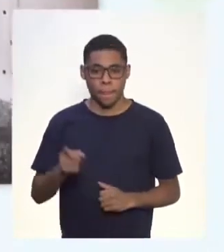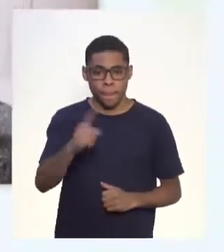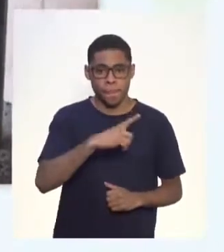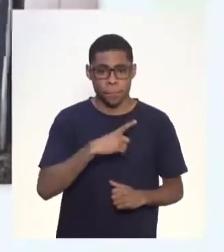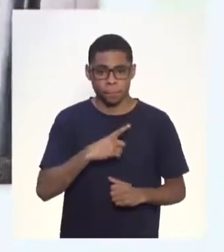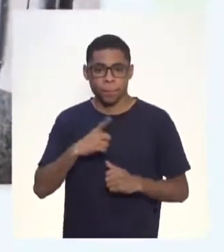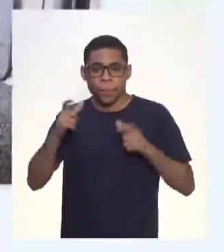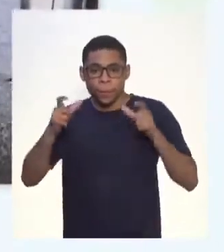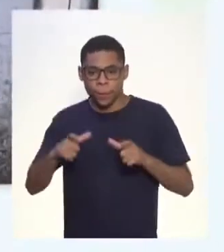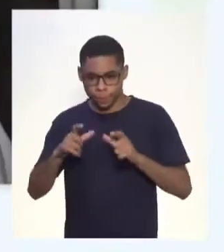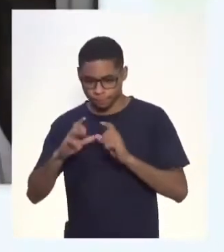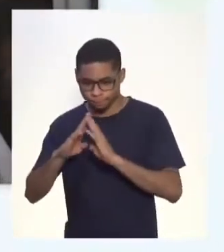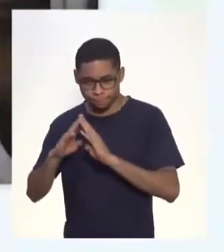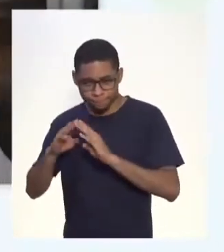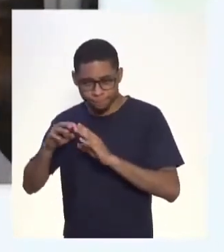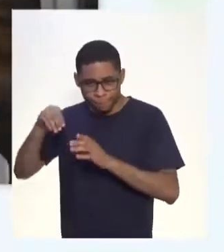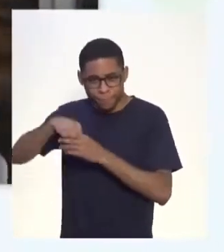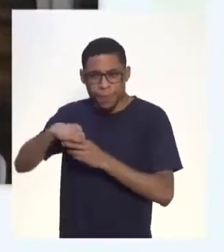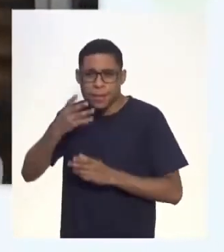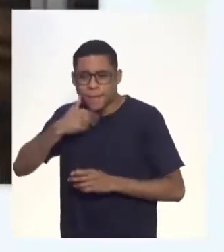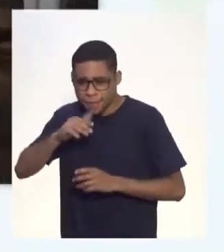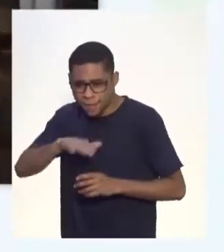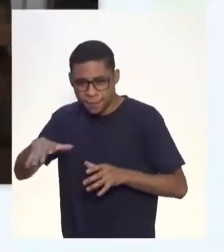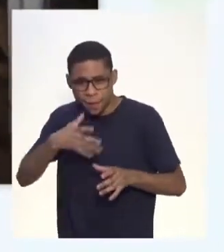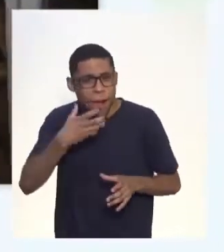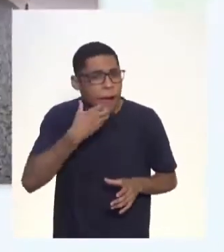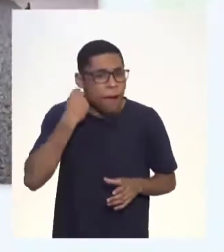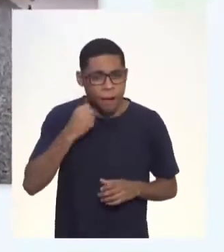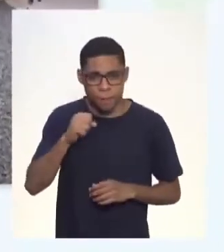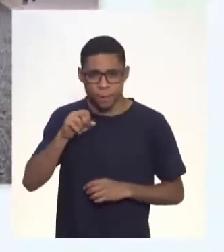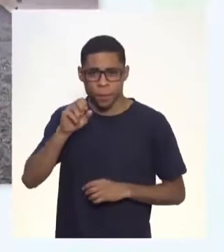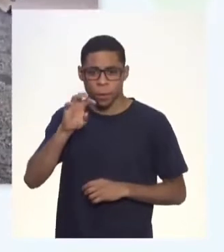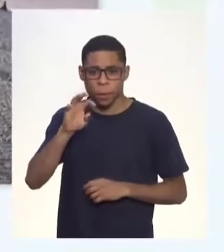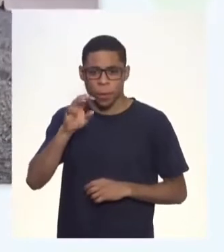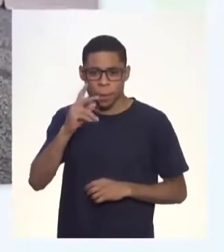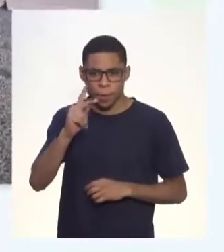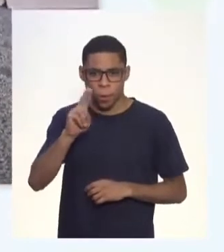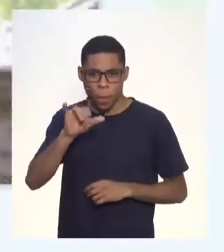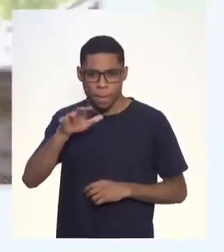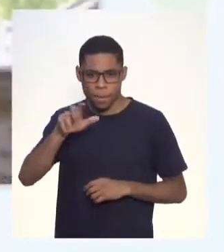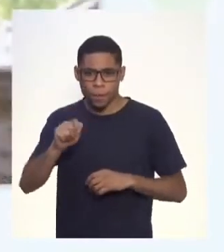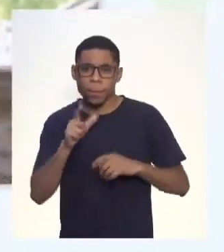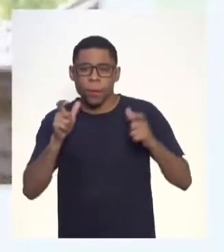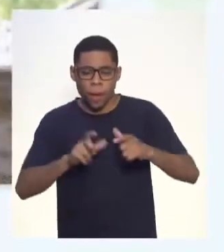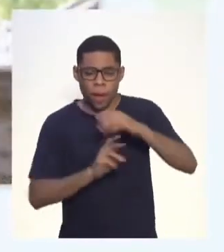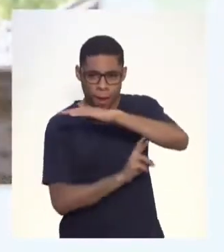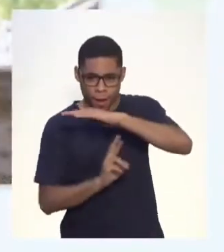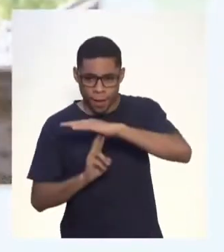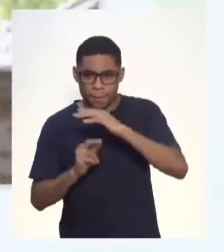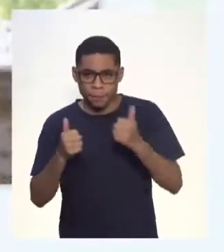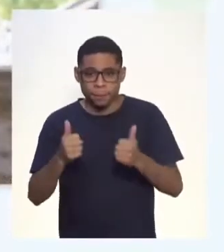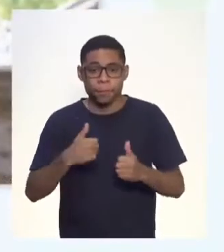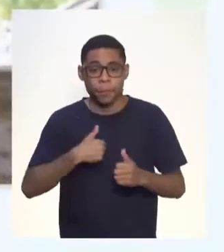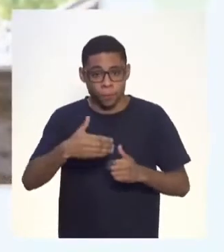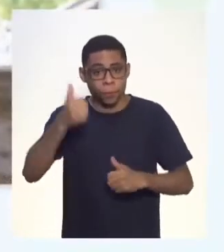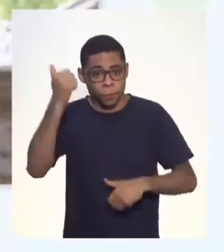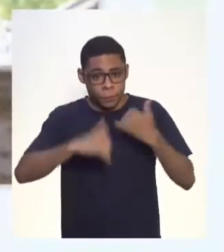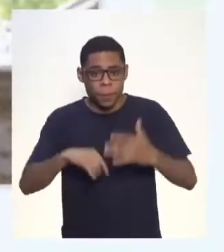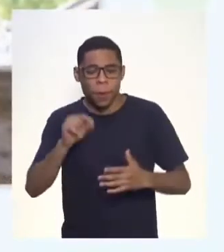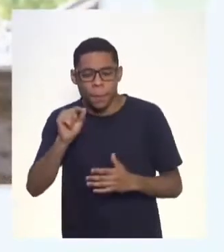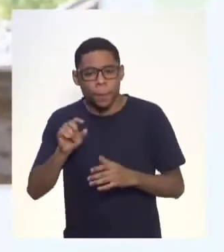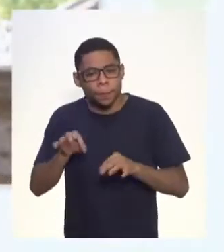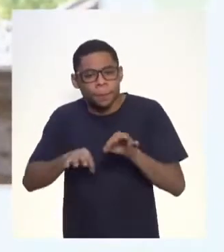abrigo Pricumã, é um dos abrigos da Operação Acolhida, aqui em Boa Vista, em Roraima. E hoje eu vou falar para vocês um pouquinho do